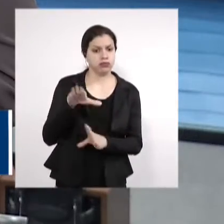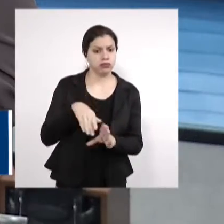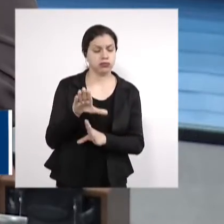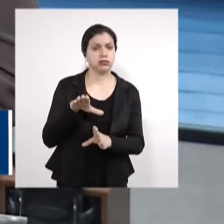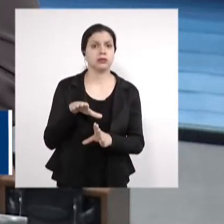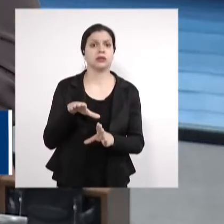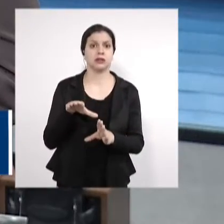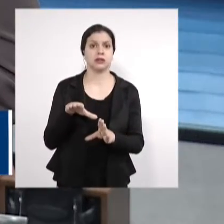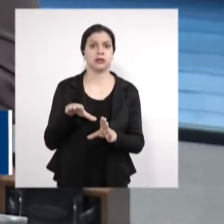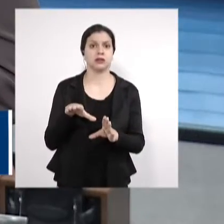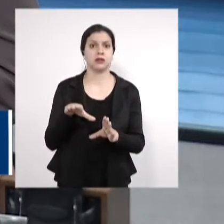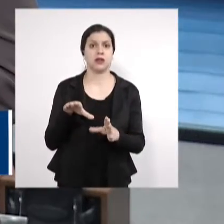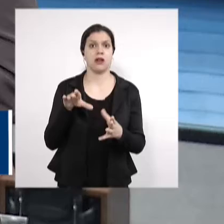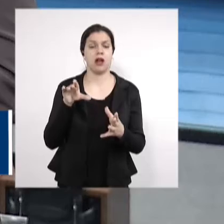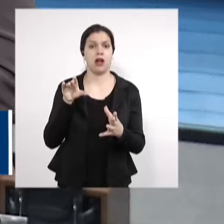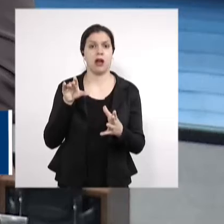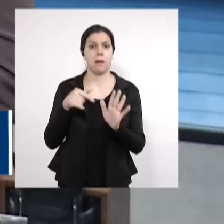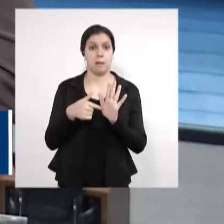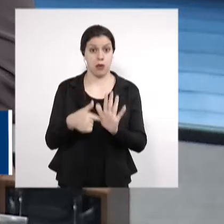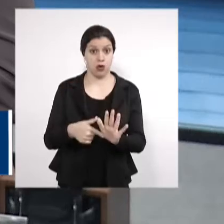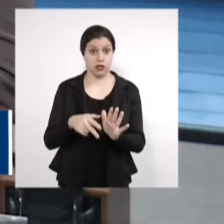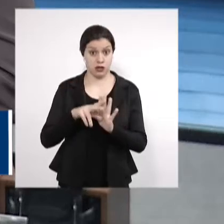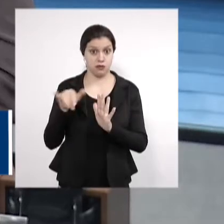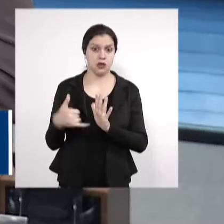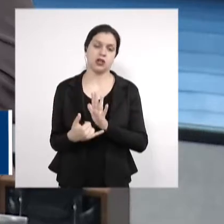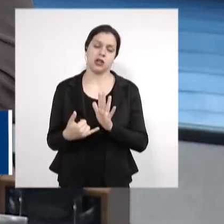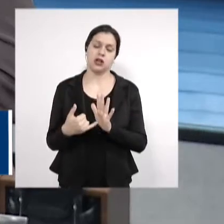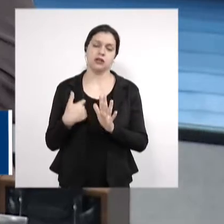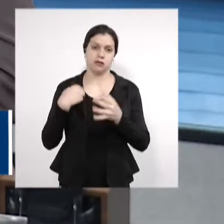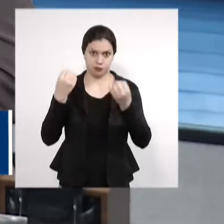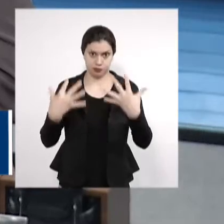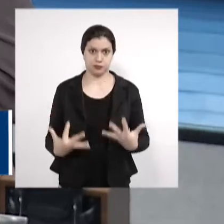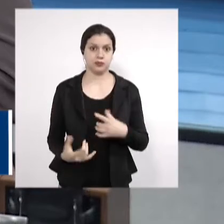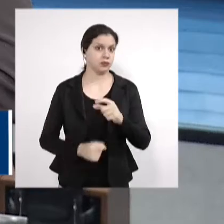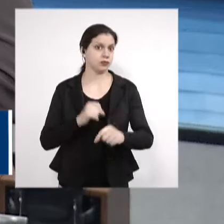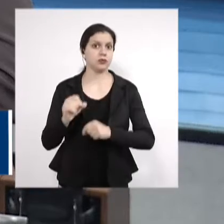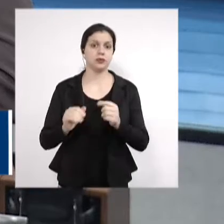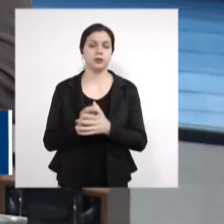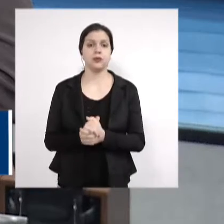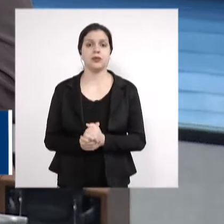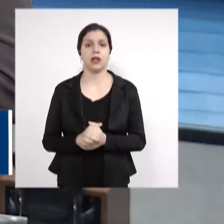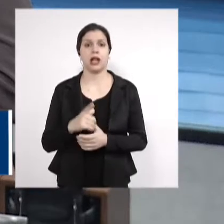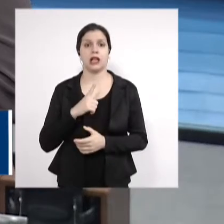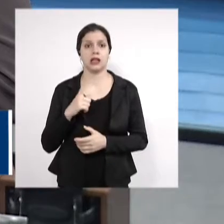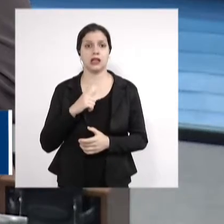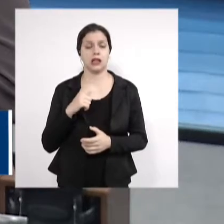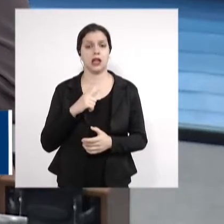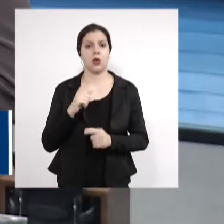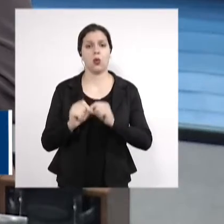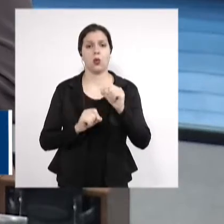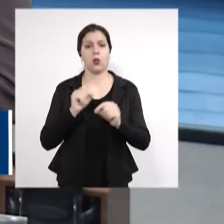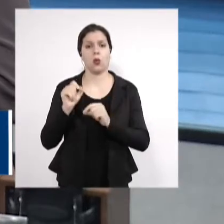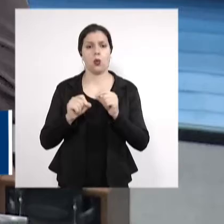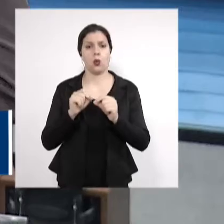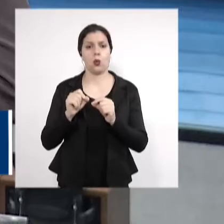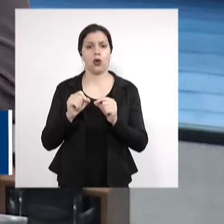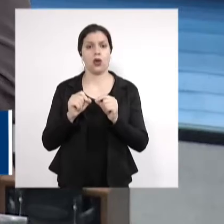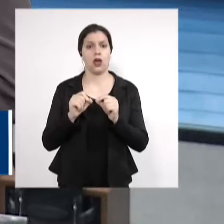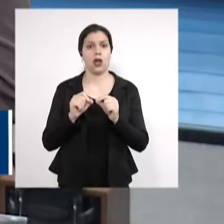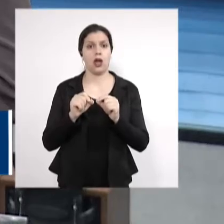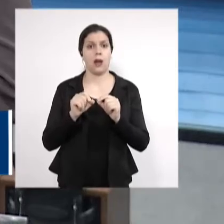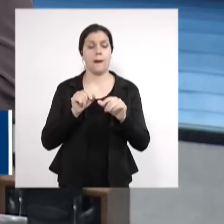diretrizes destacadas no projeto, eu vou citá-los novamente, que é com relação aos princípios norteadores, que